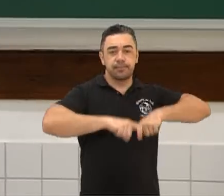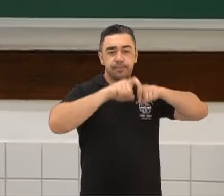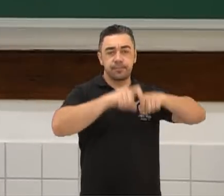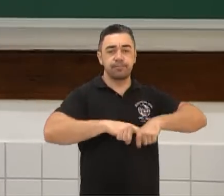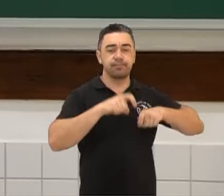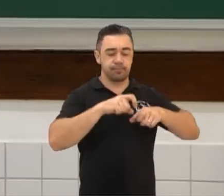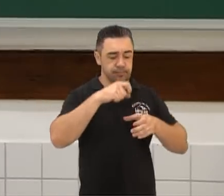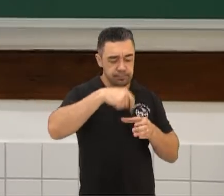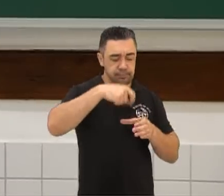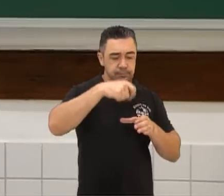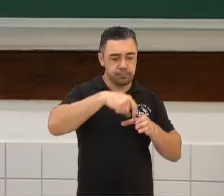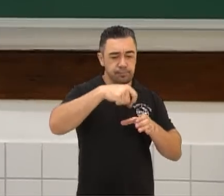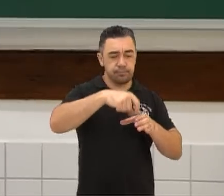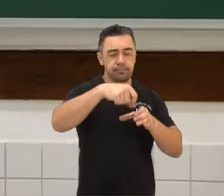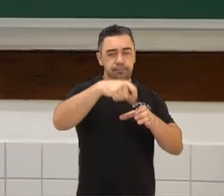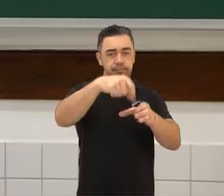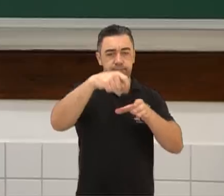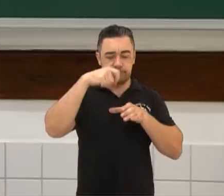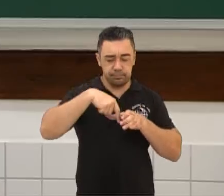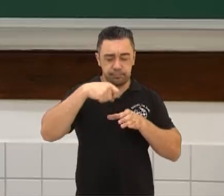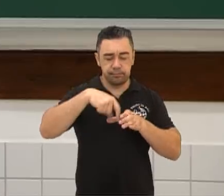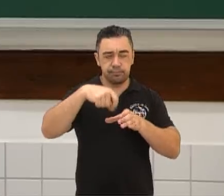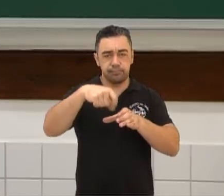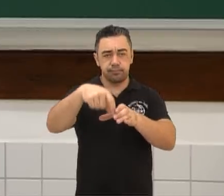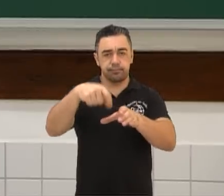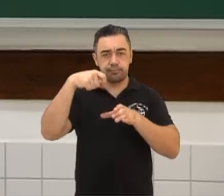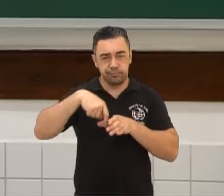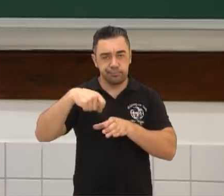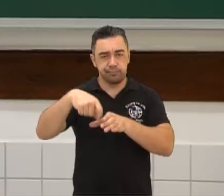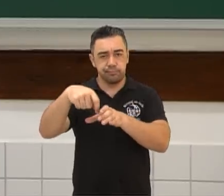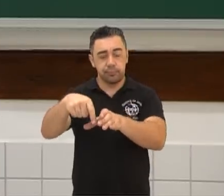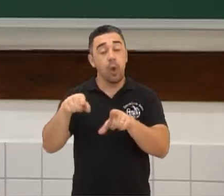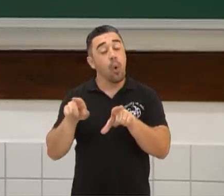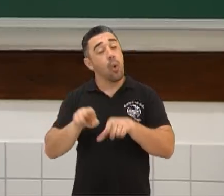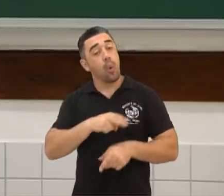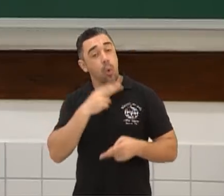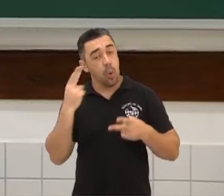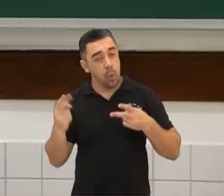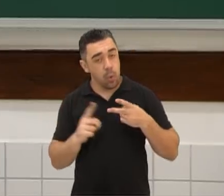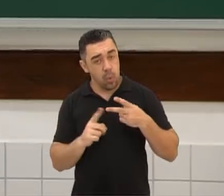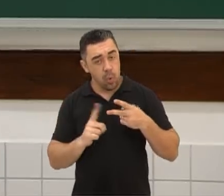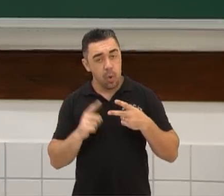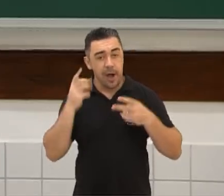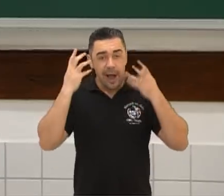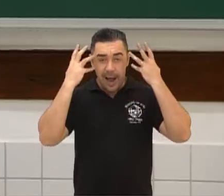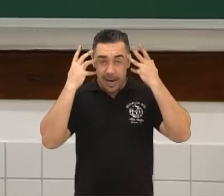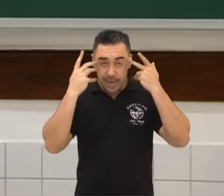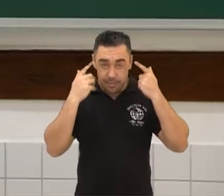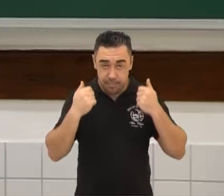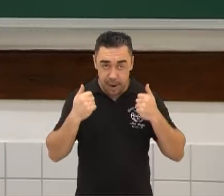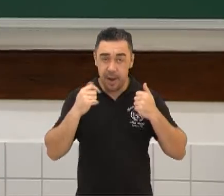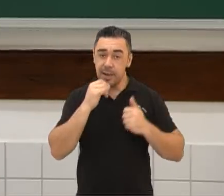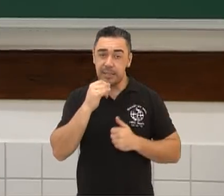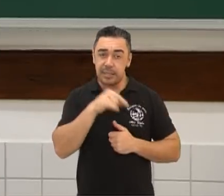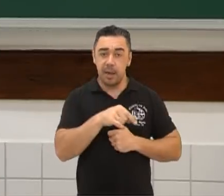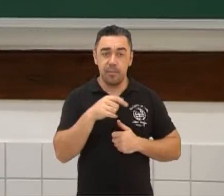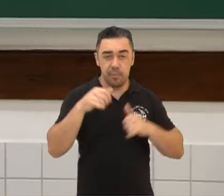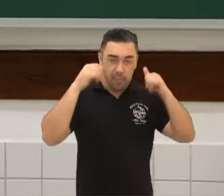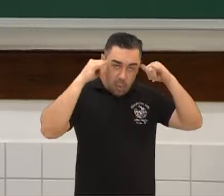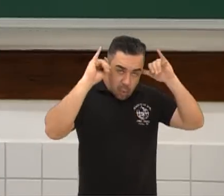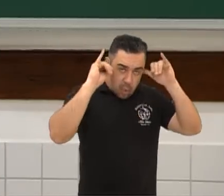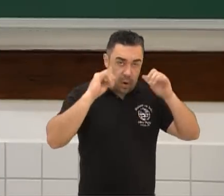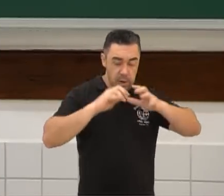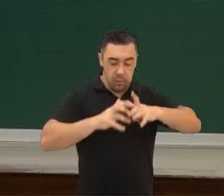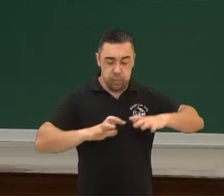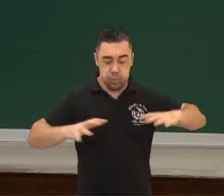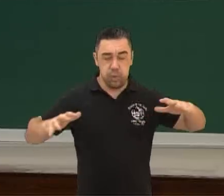abra espaço para a criação de animais, para o extrativismo também. Então, na fotografia aqui, a gente pode